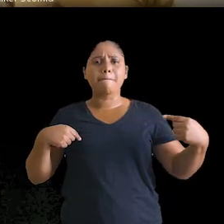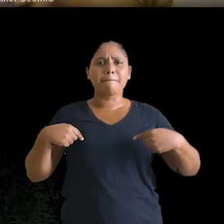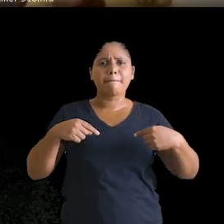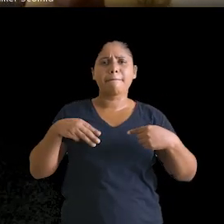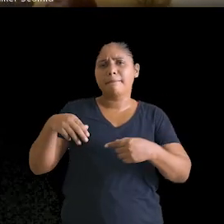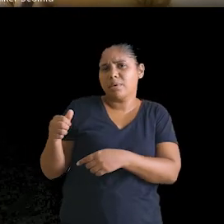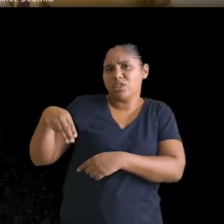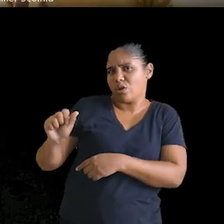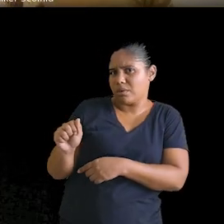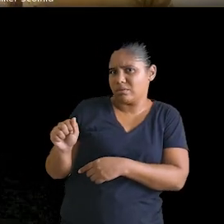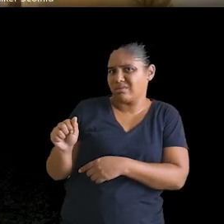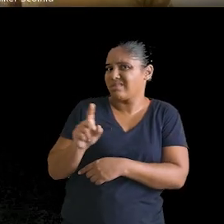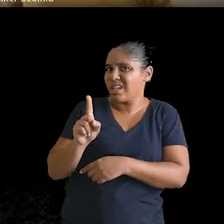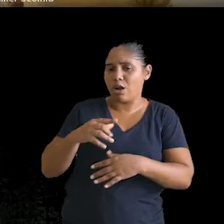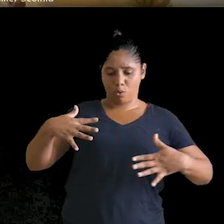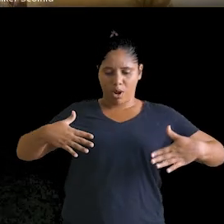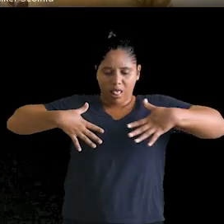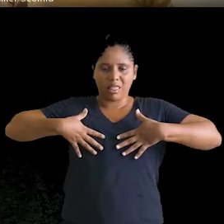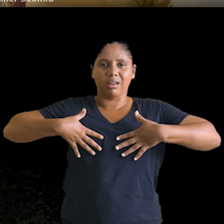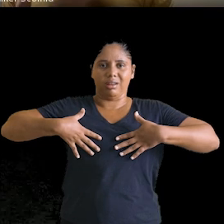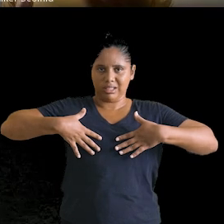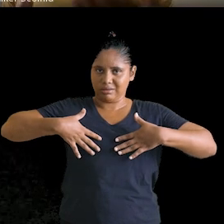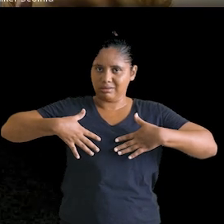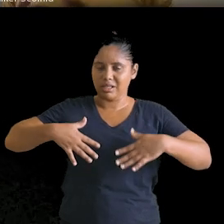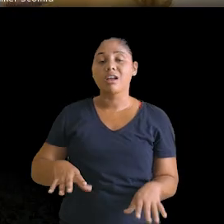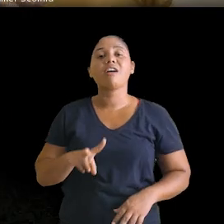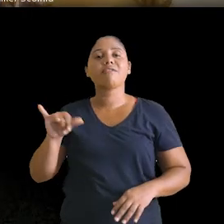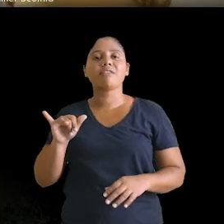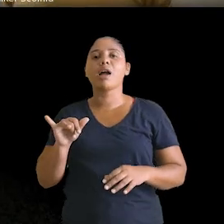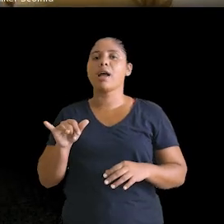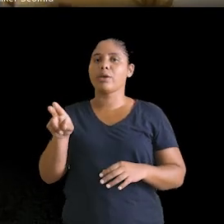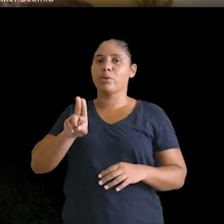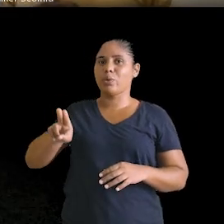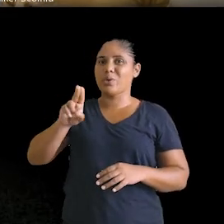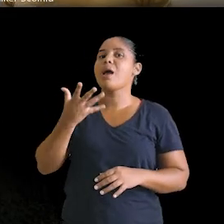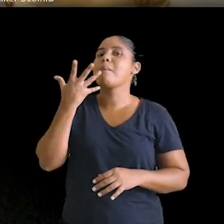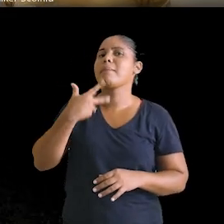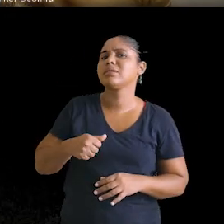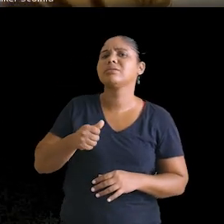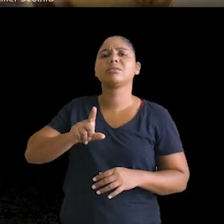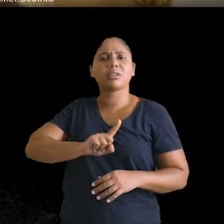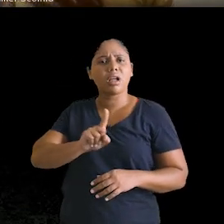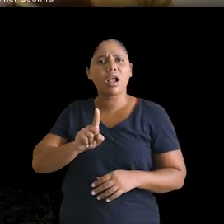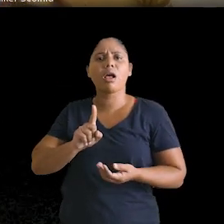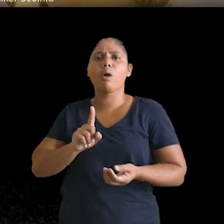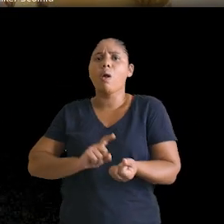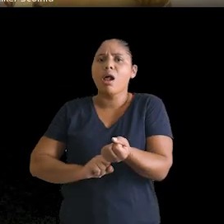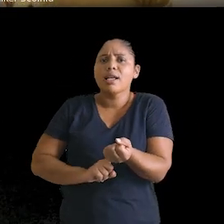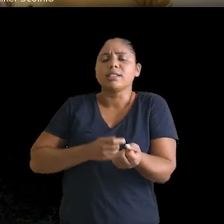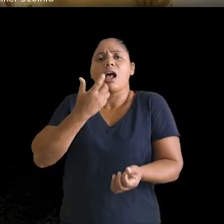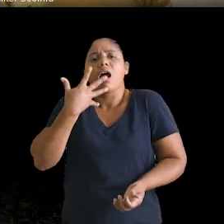Menstruação, diga sangramento no local, tá? Pai e mãe, não bota responsáveis, responsável